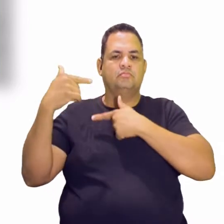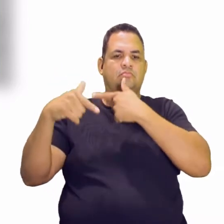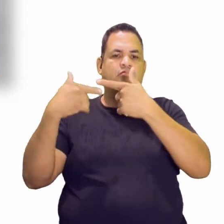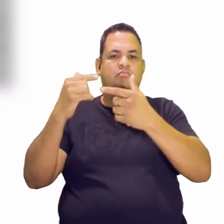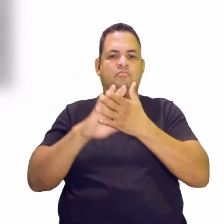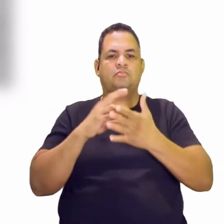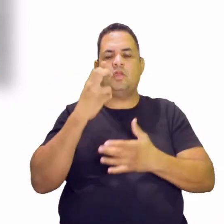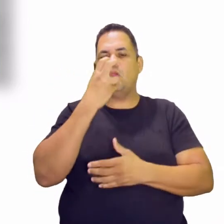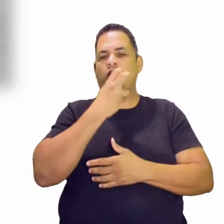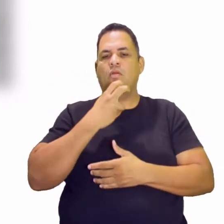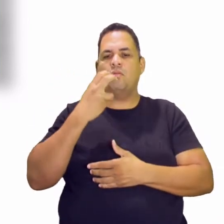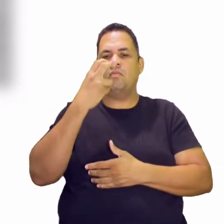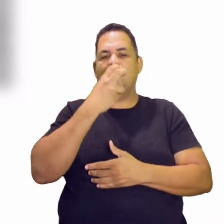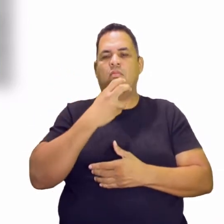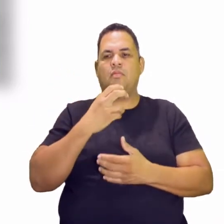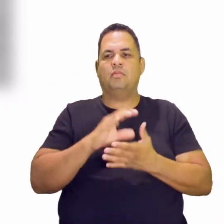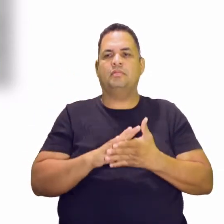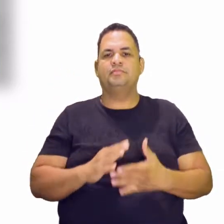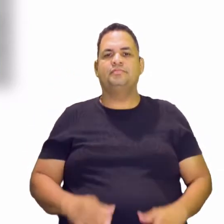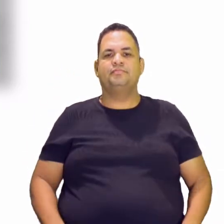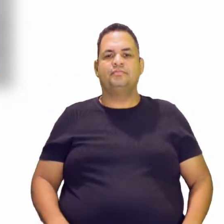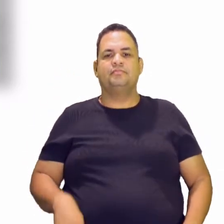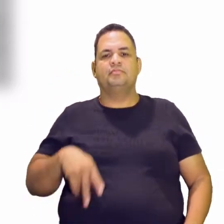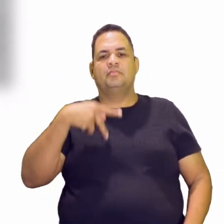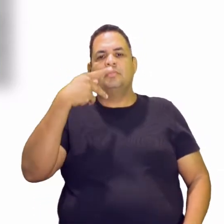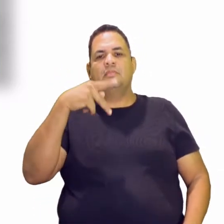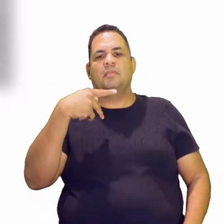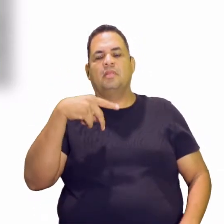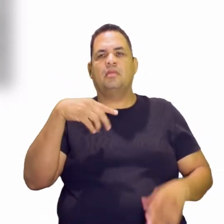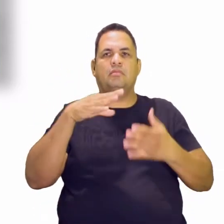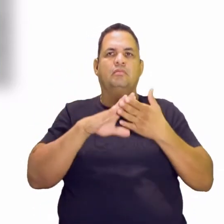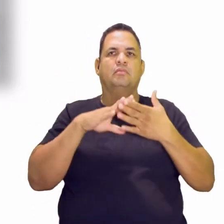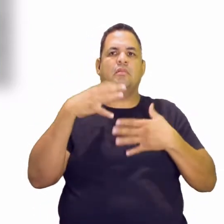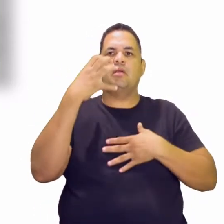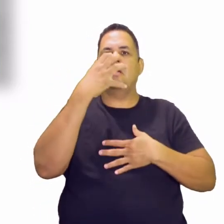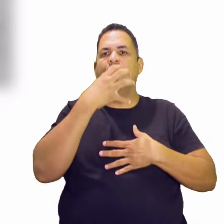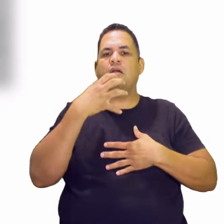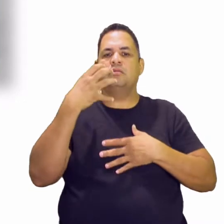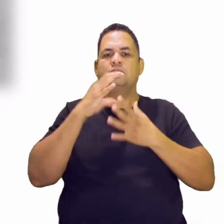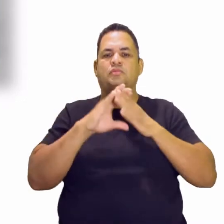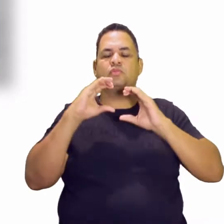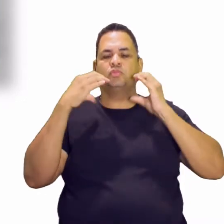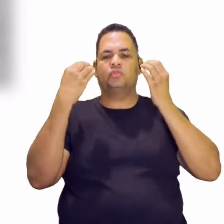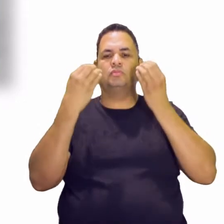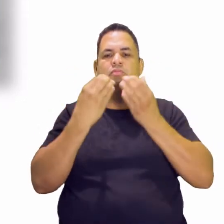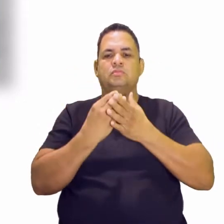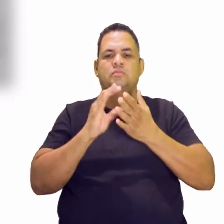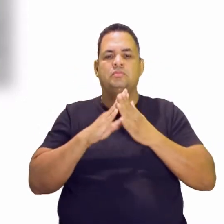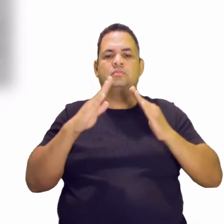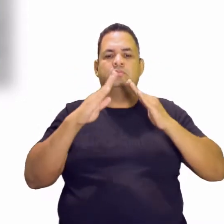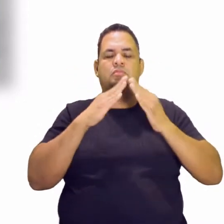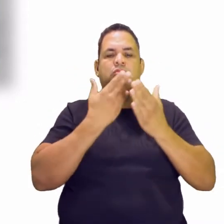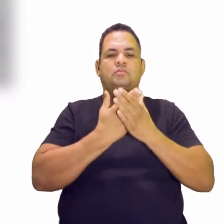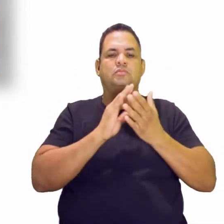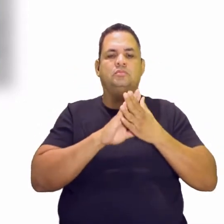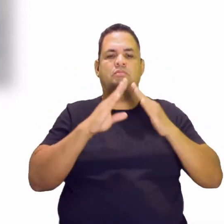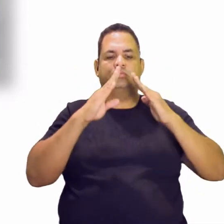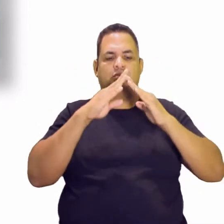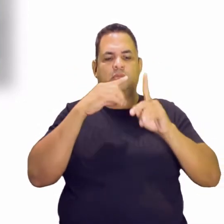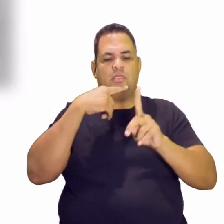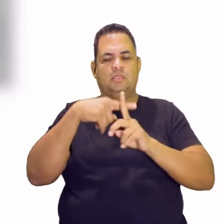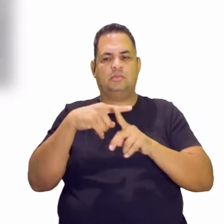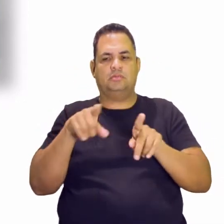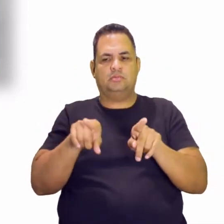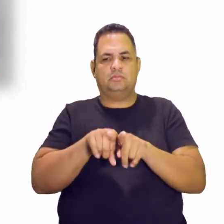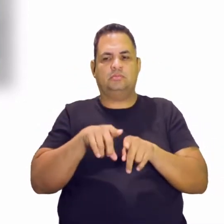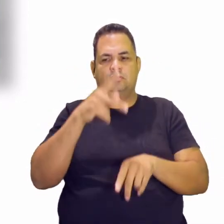tradição oral, ou seja, falado, né, é cantado, as comunidades cantam na escola, na igreja,